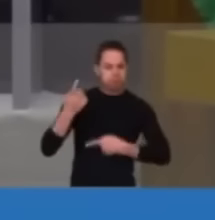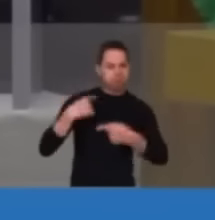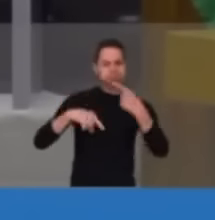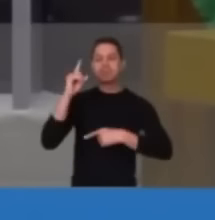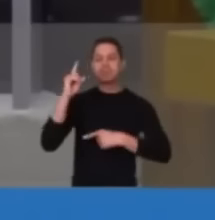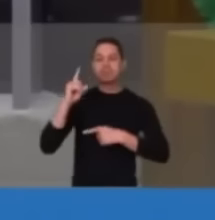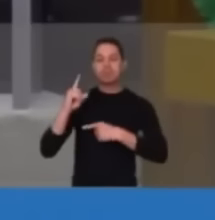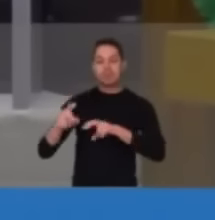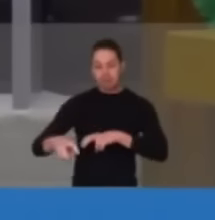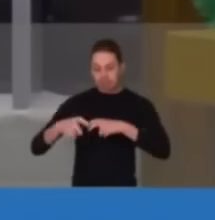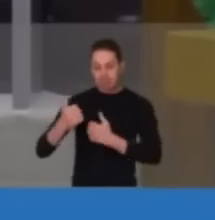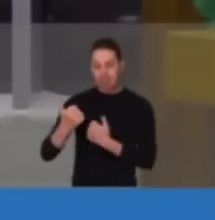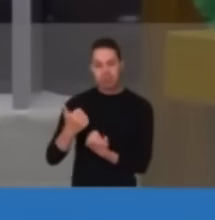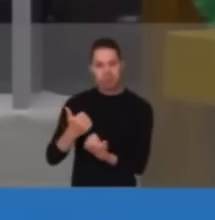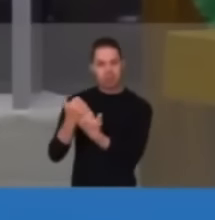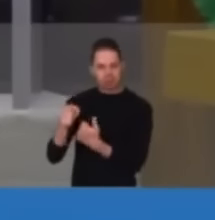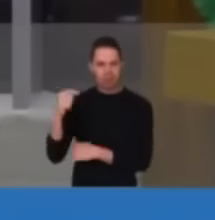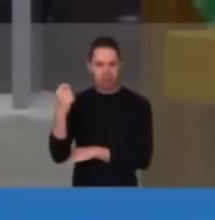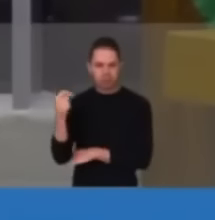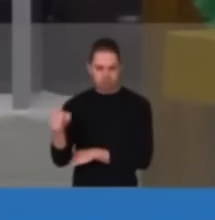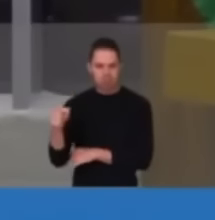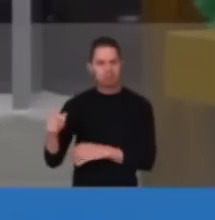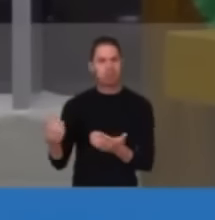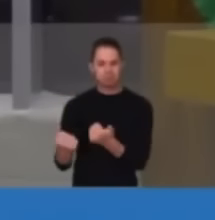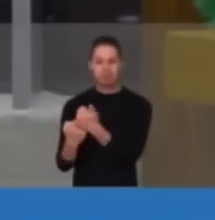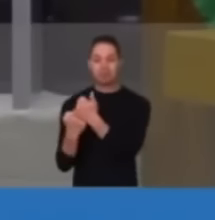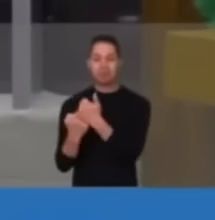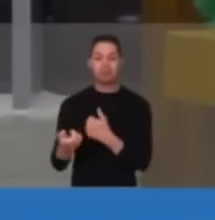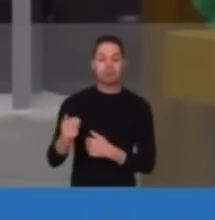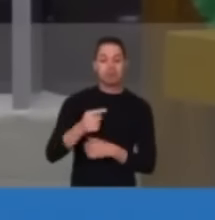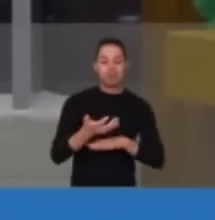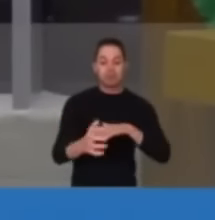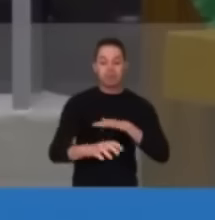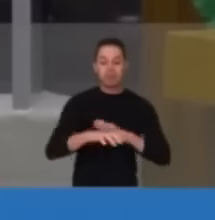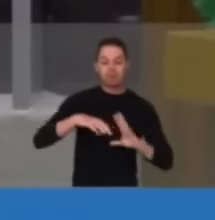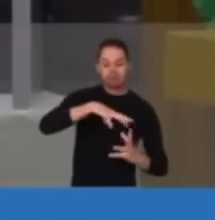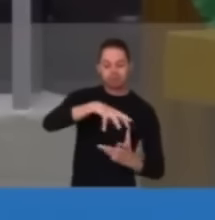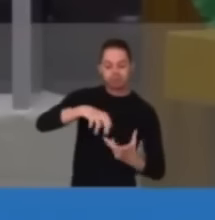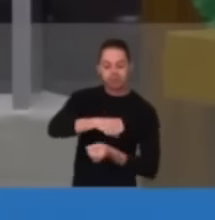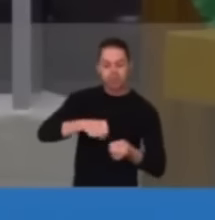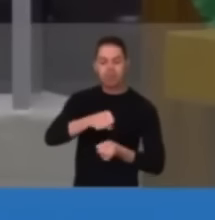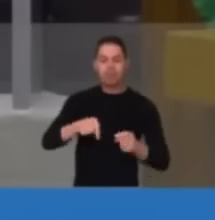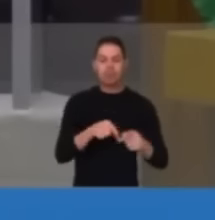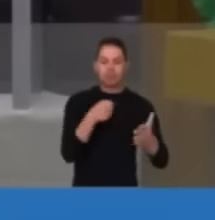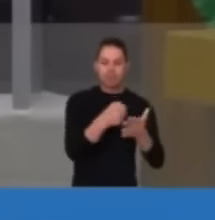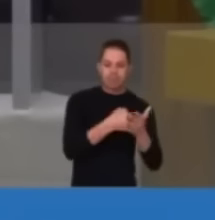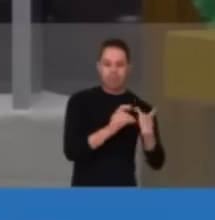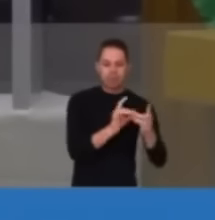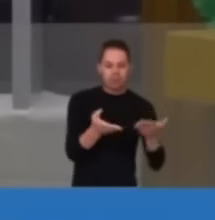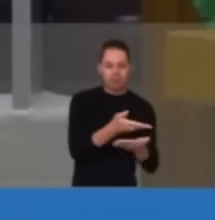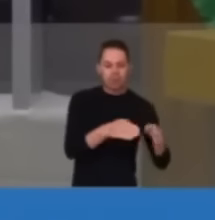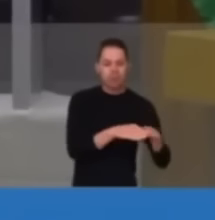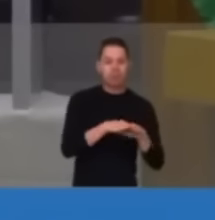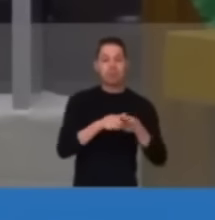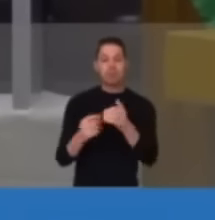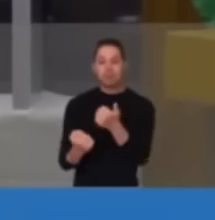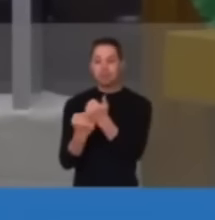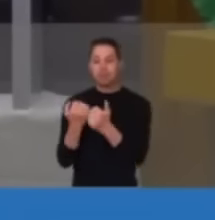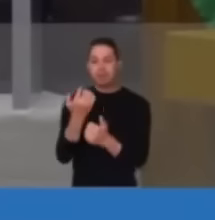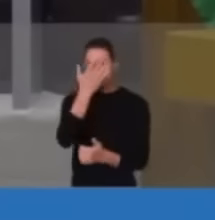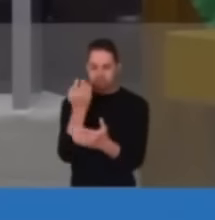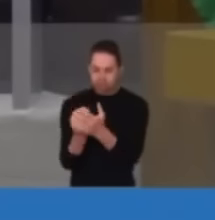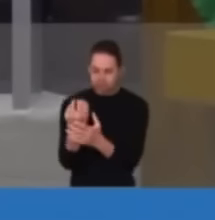aos nossos agricultores do Sul que sofrem a ideia do um ambiente mais sustentável a luta pela democracia o apoio para Quem produz